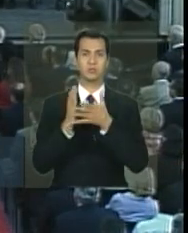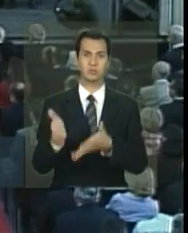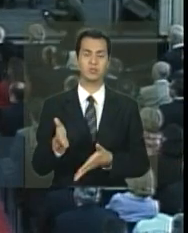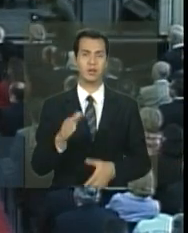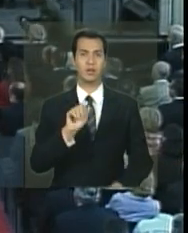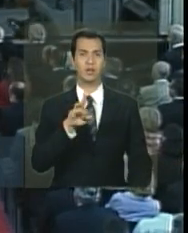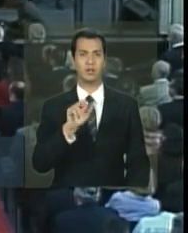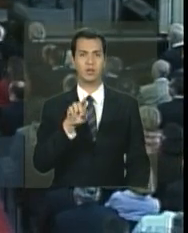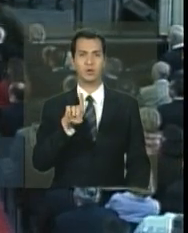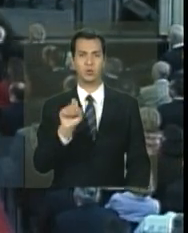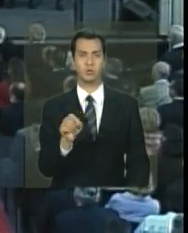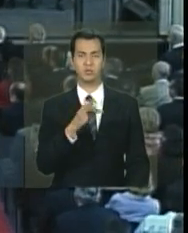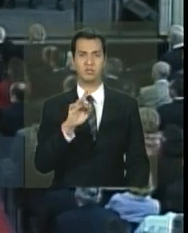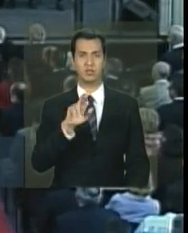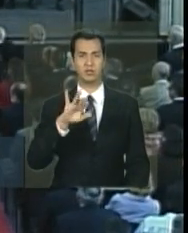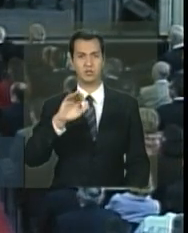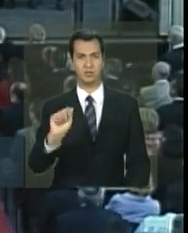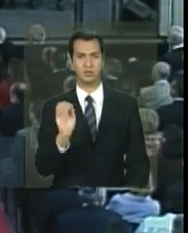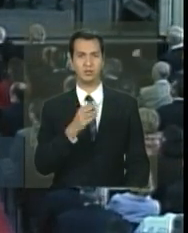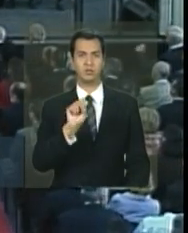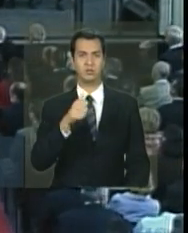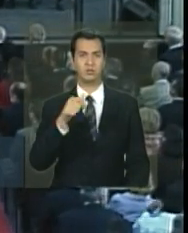de Sá.